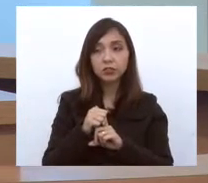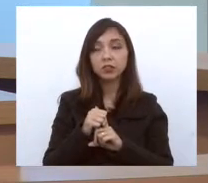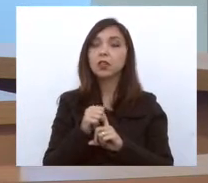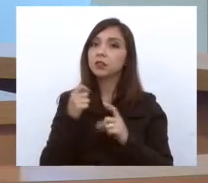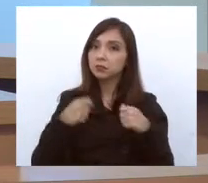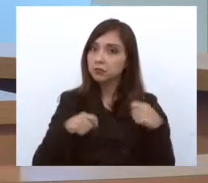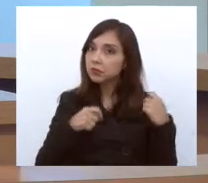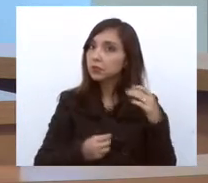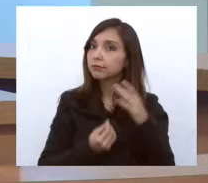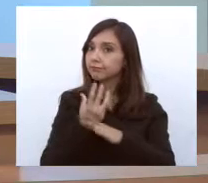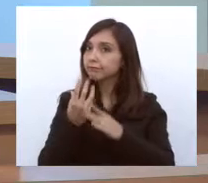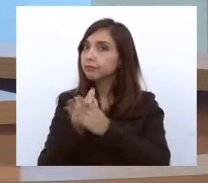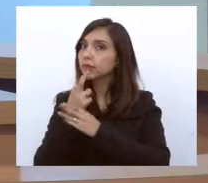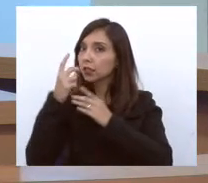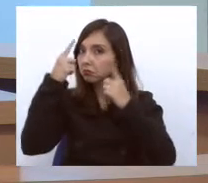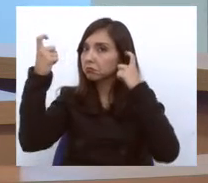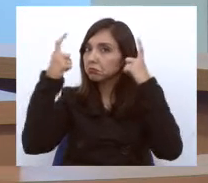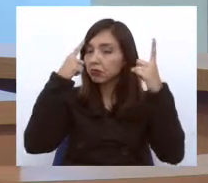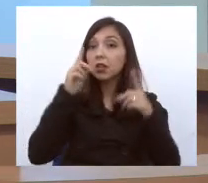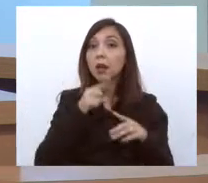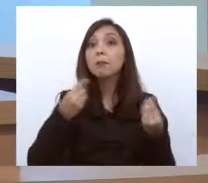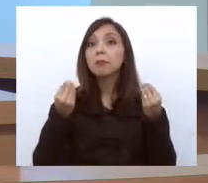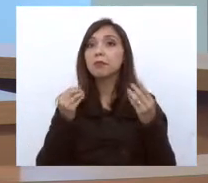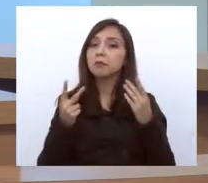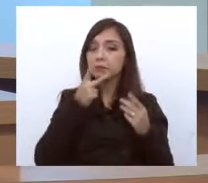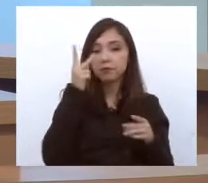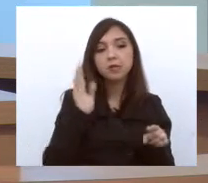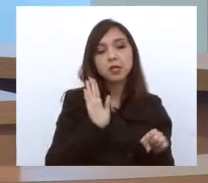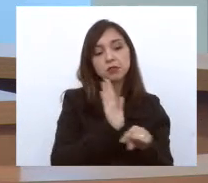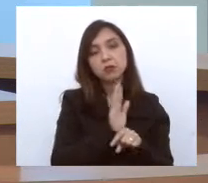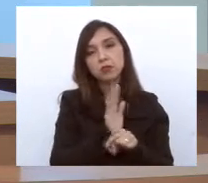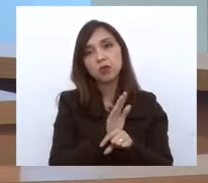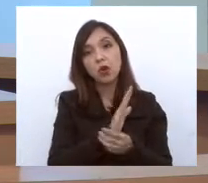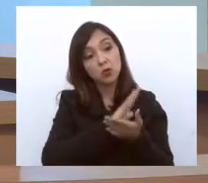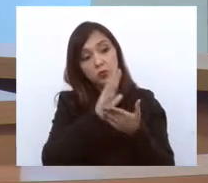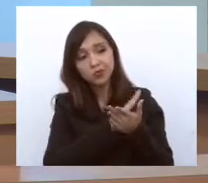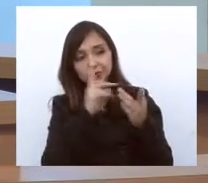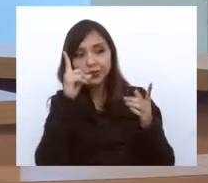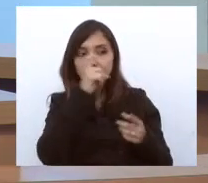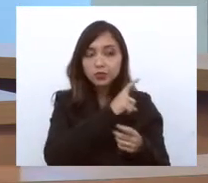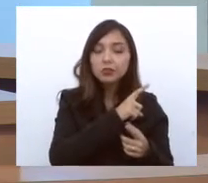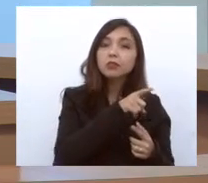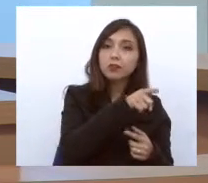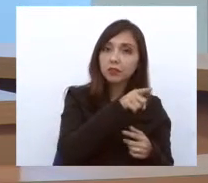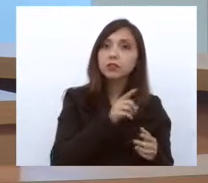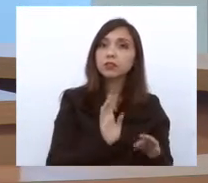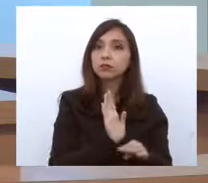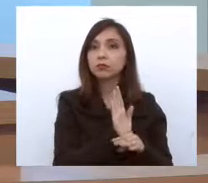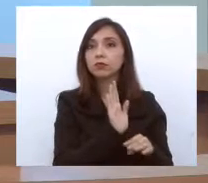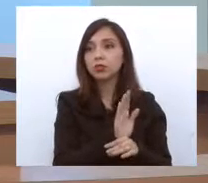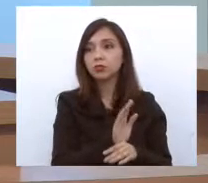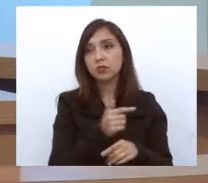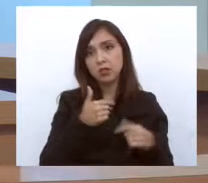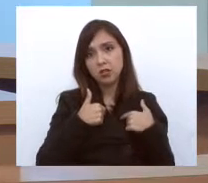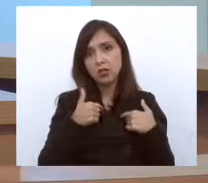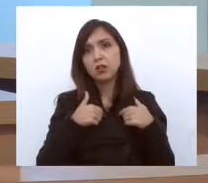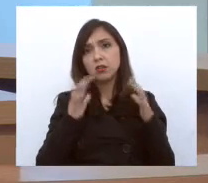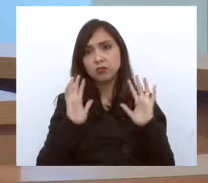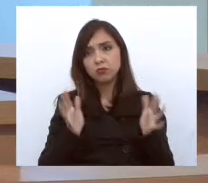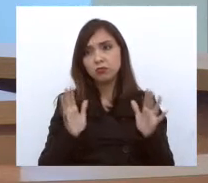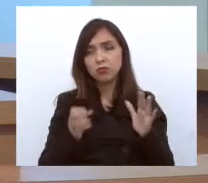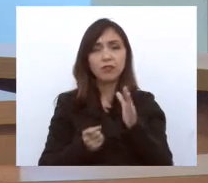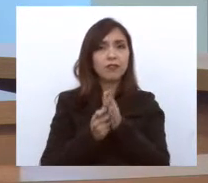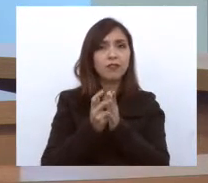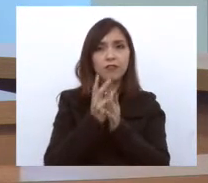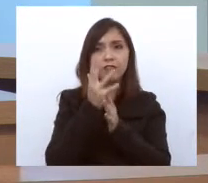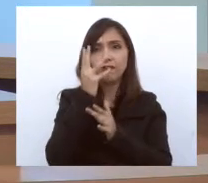criar formas para que essas pessoas tenham as suas dificuldades atenuadas. Eu mesmo já apresentei